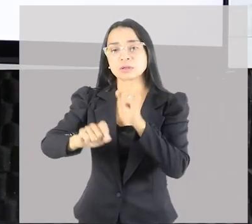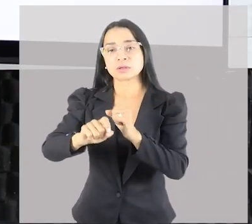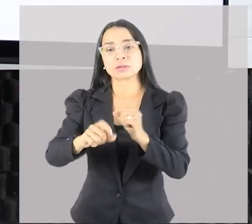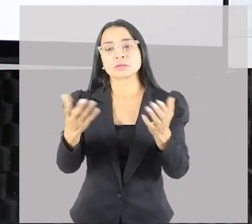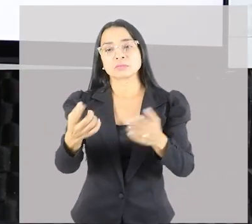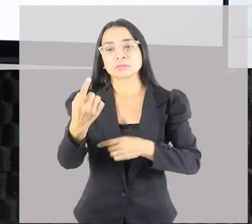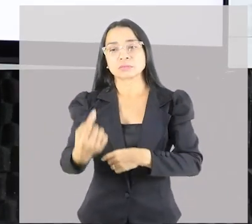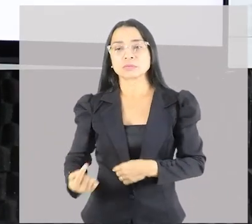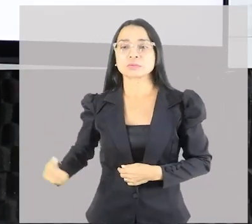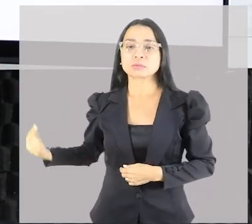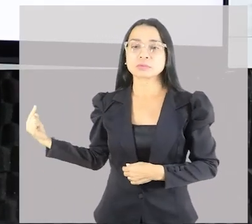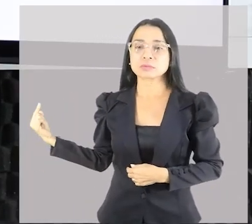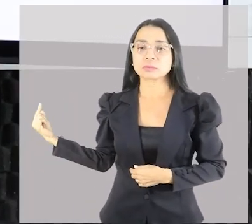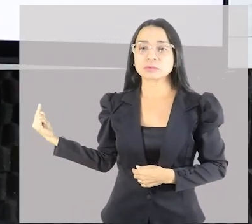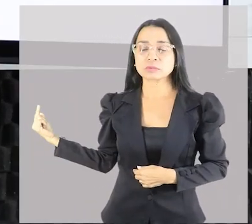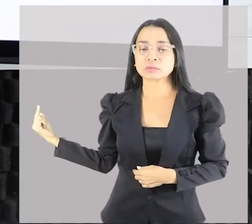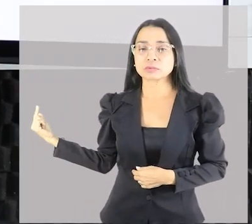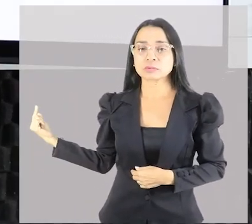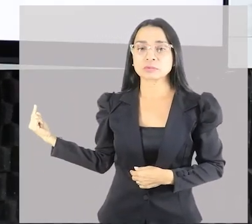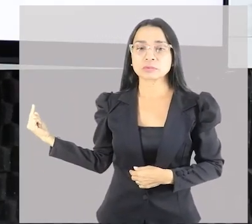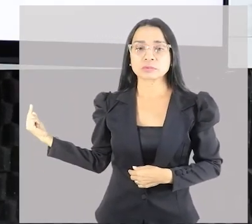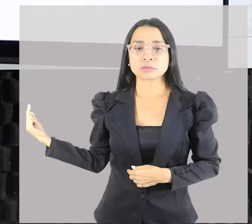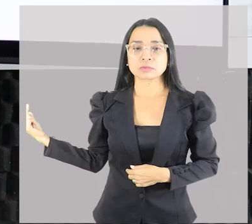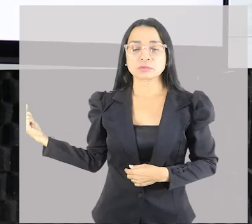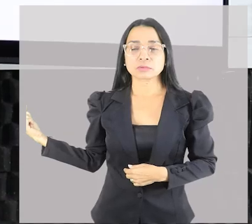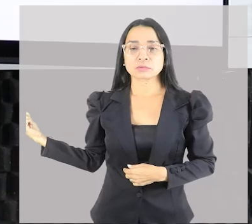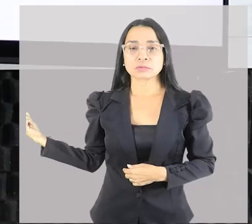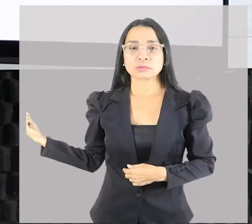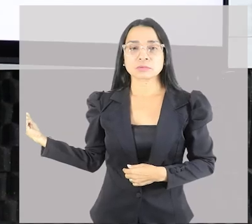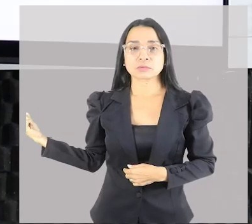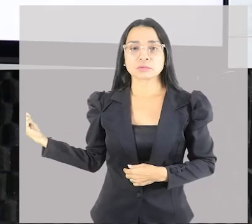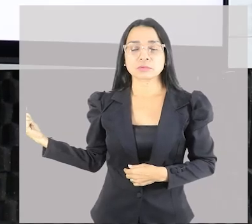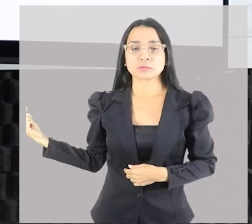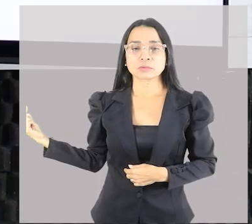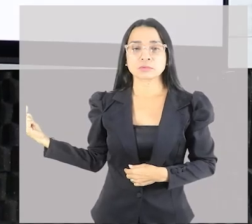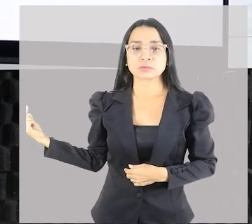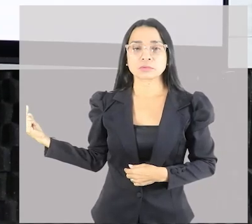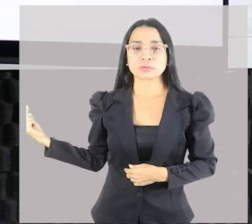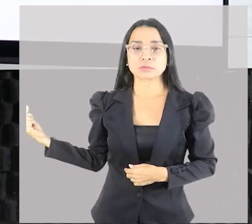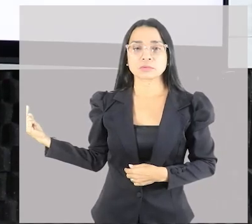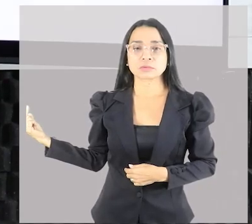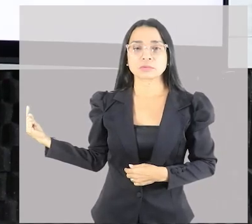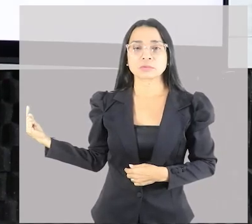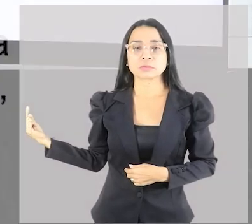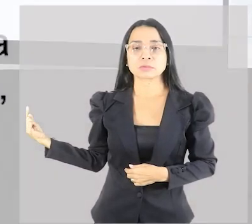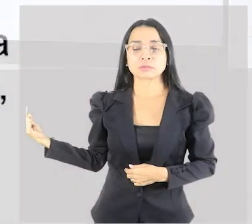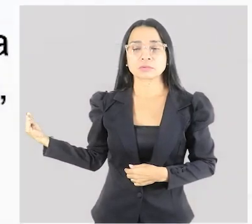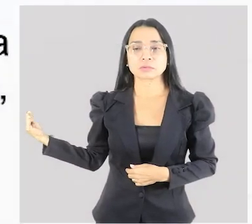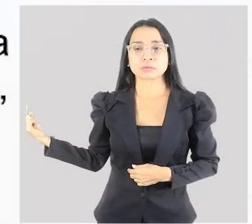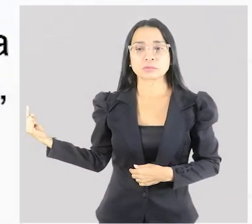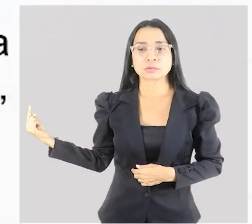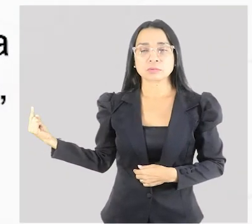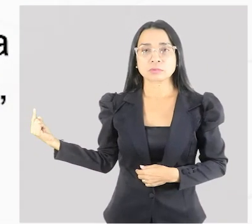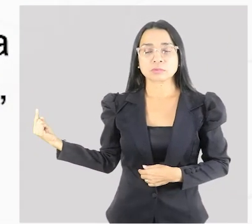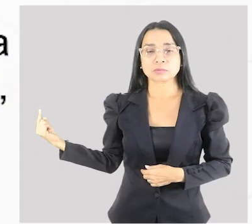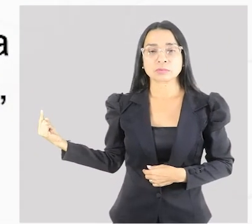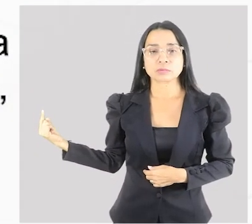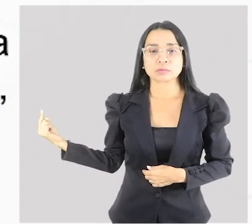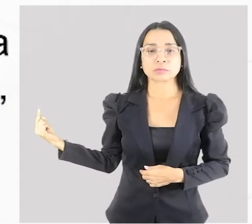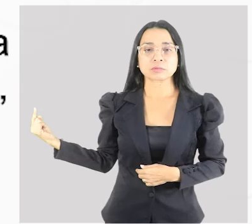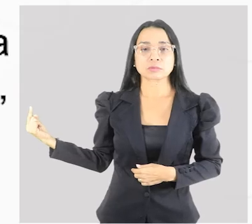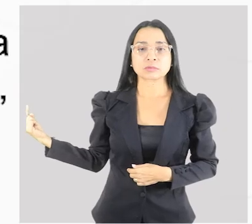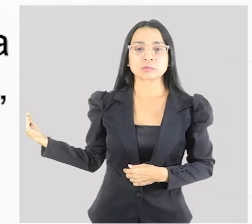cores se misturam em um ambiente festivo, alegórico e popular. É uma festa popular. É um ritmo cultural de várias formas de expressão